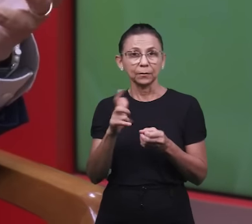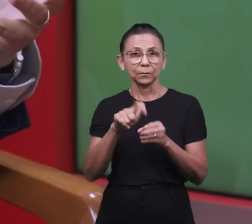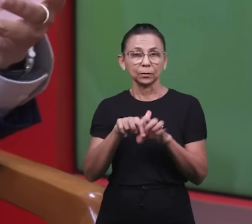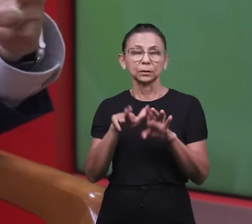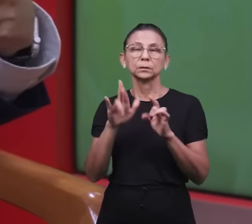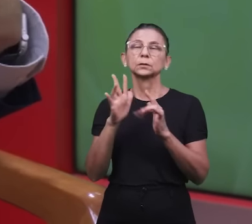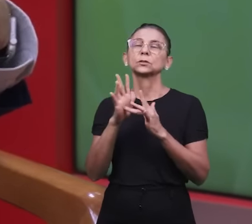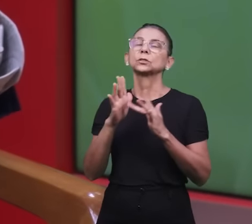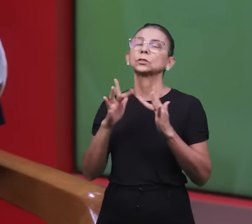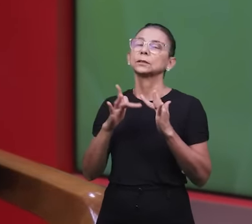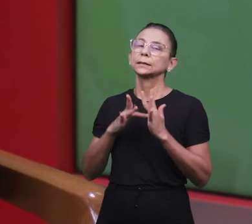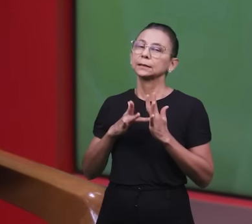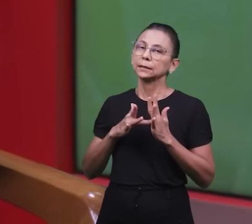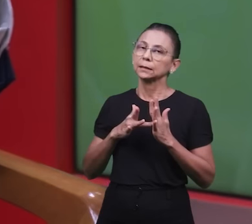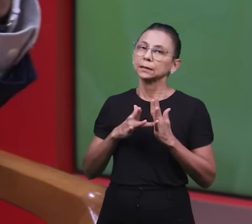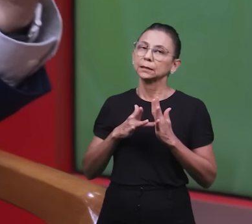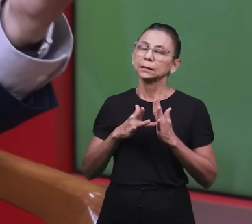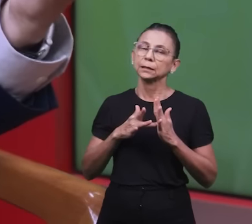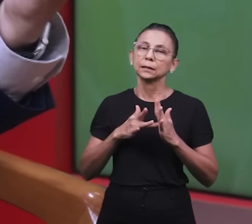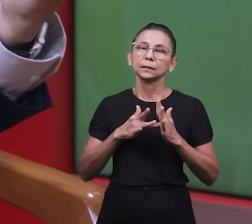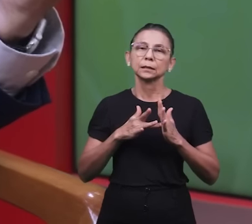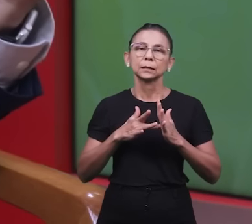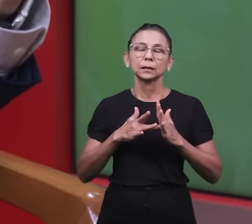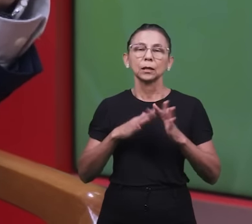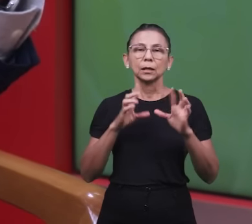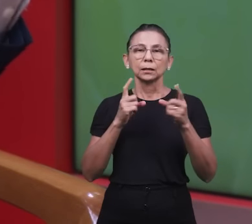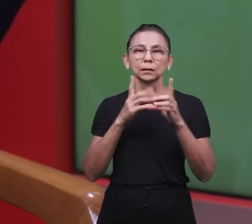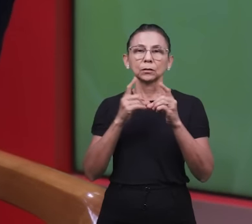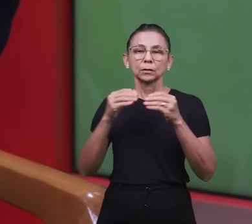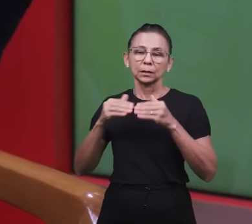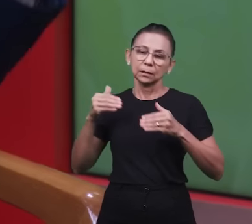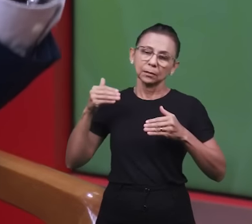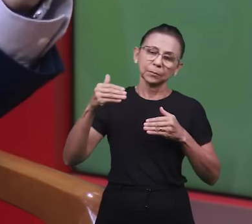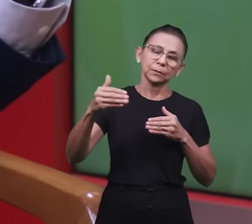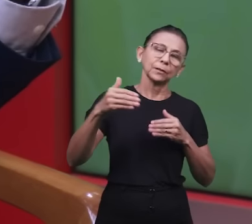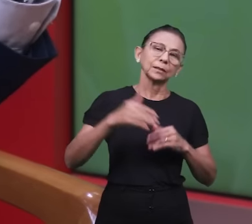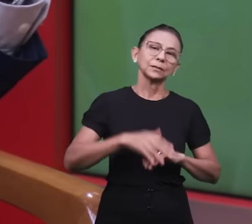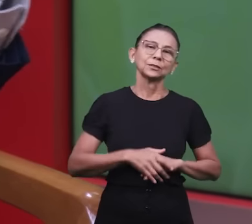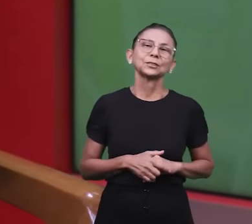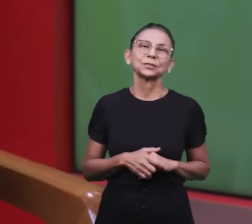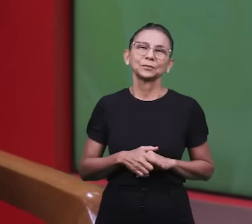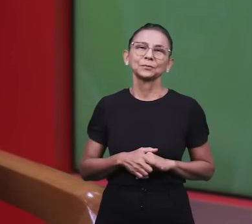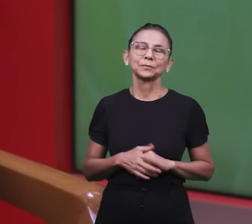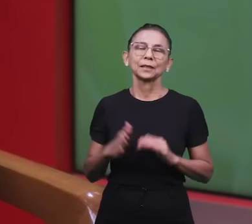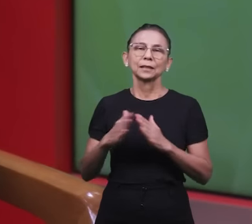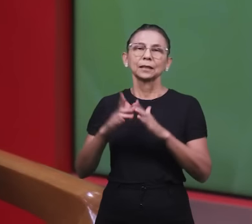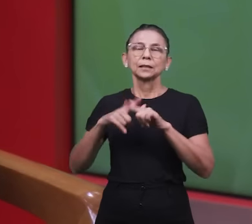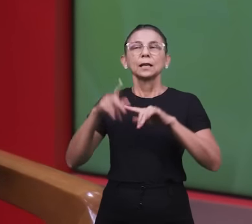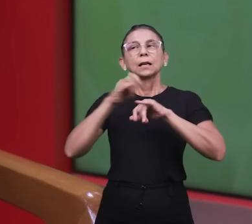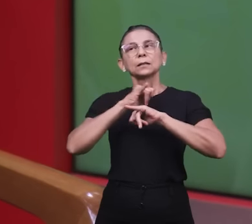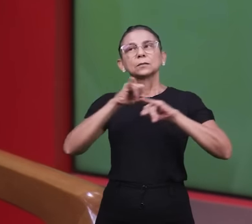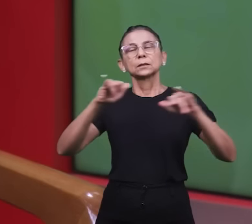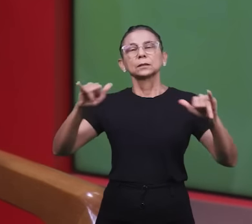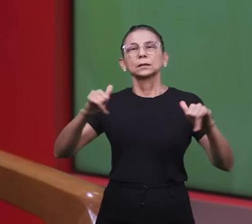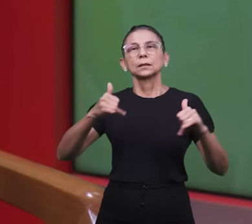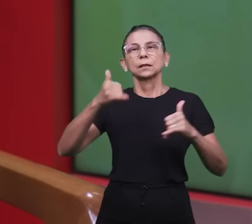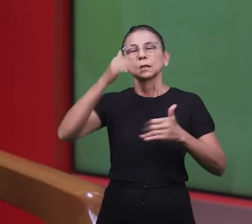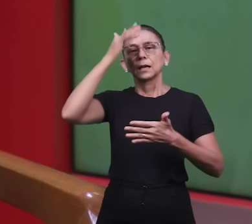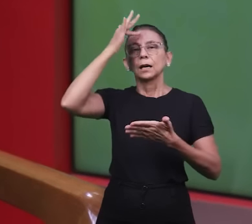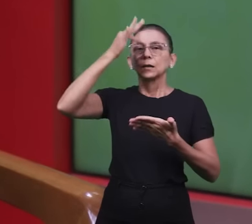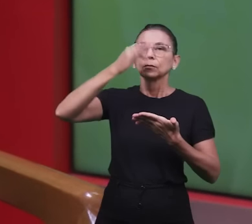dias é a partir da doutrina que a igreja anuncia o mundo a sua fé